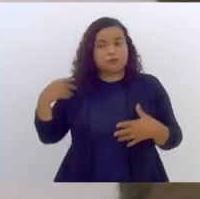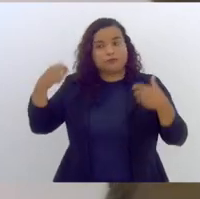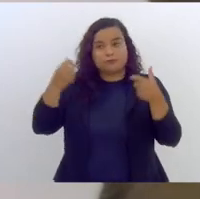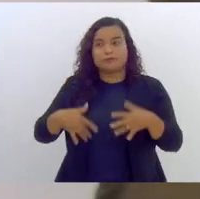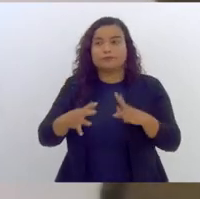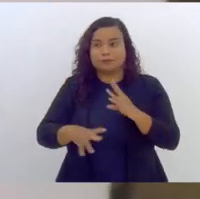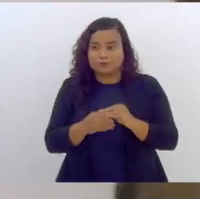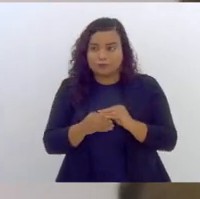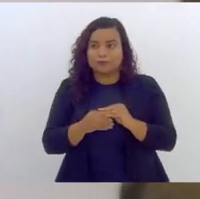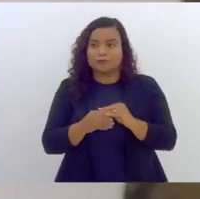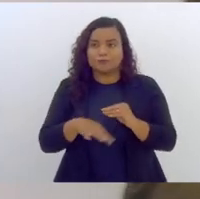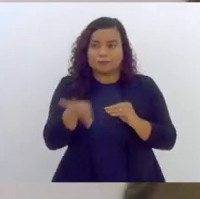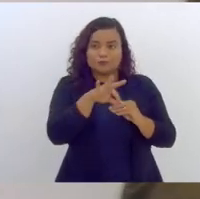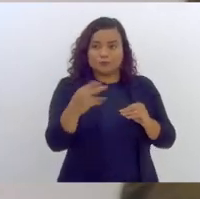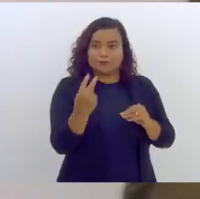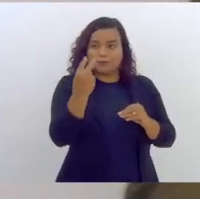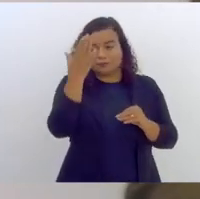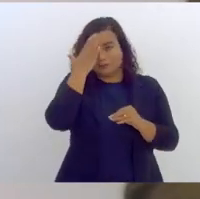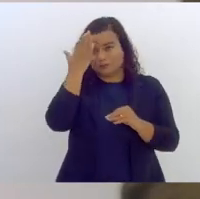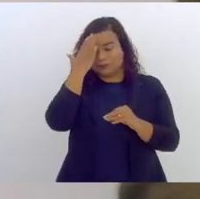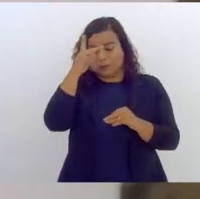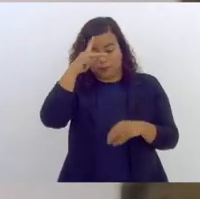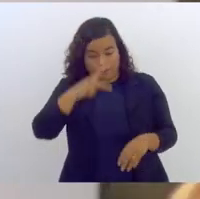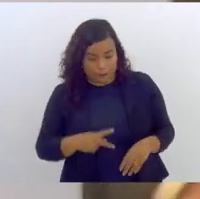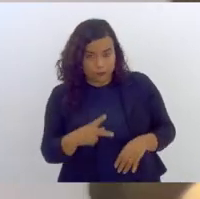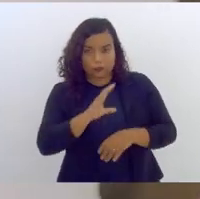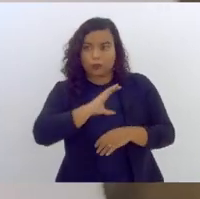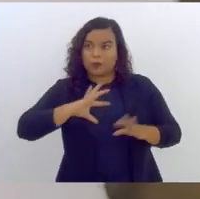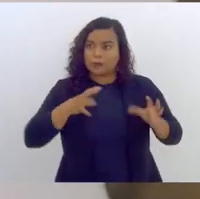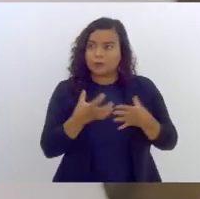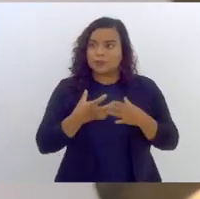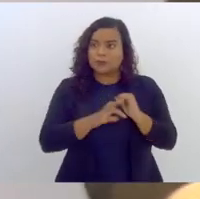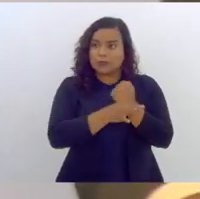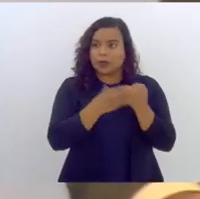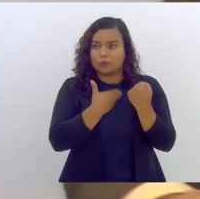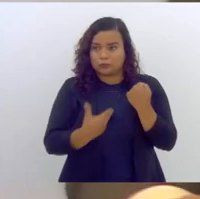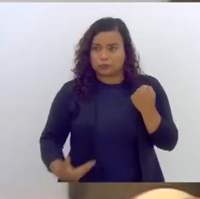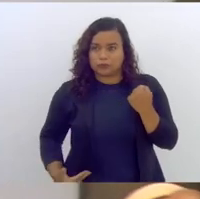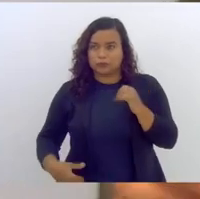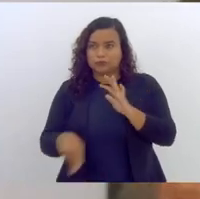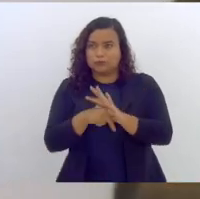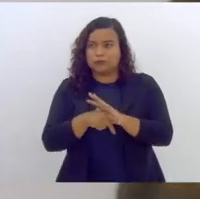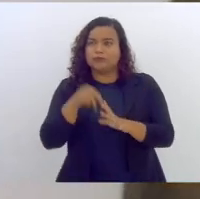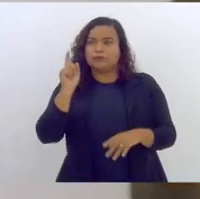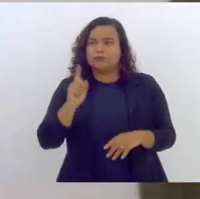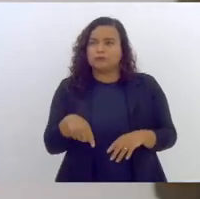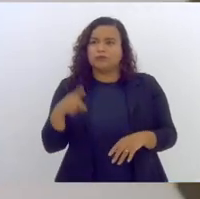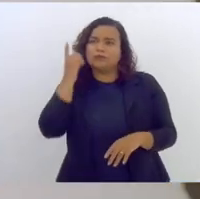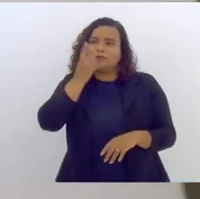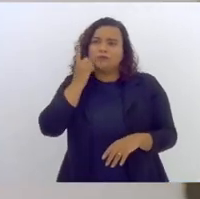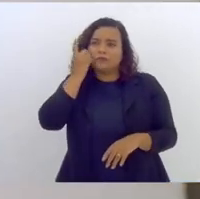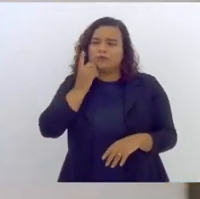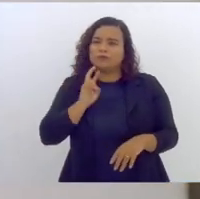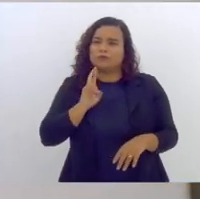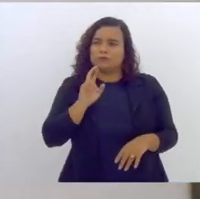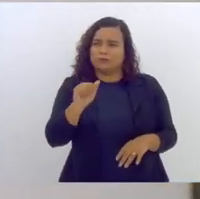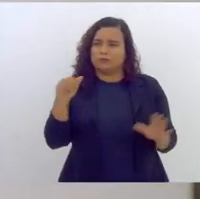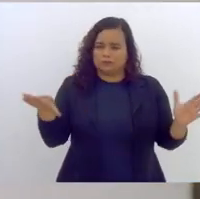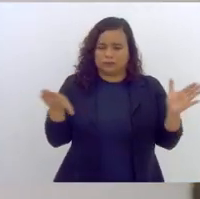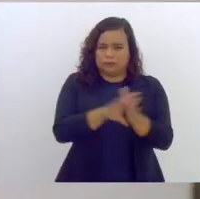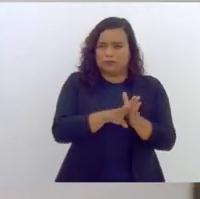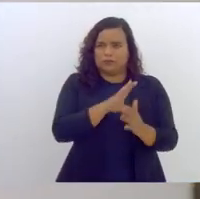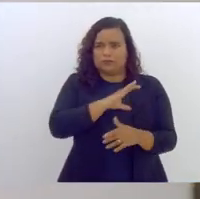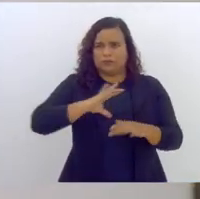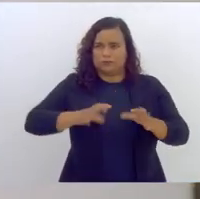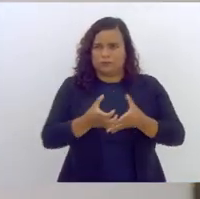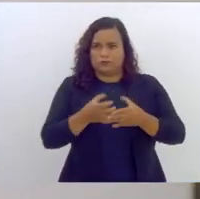aqui pública que presidia a comissão de segurança pública e a chegada do deputado Rodrigo Amorim na comissão